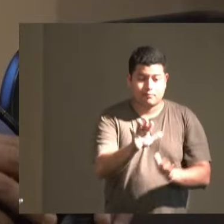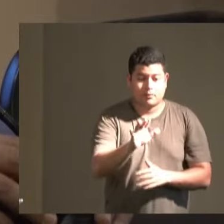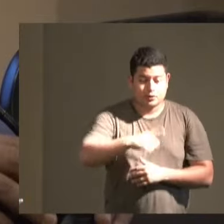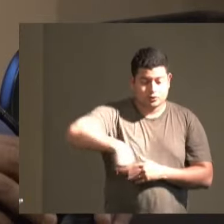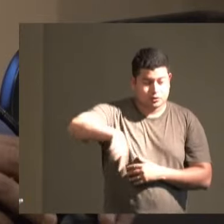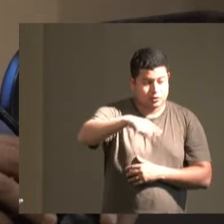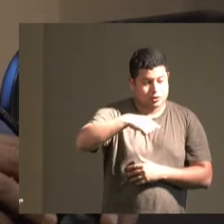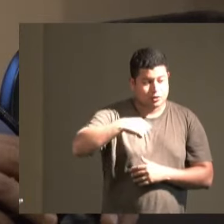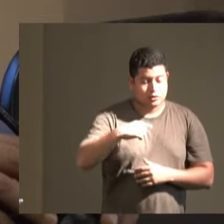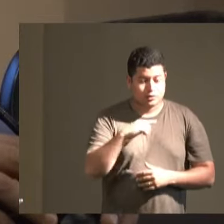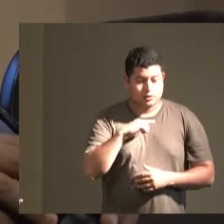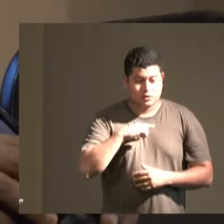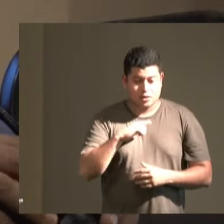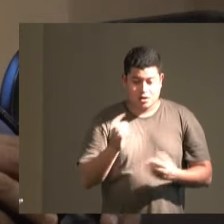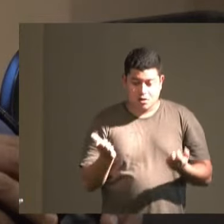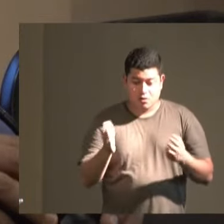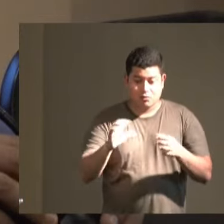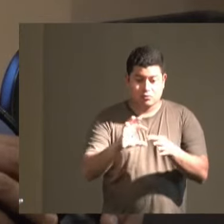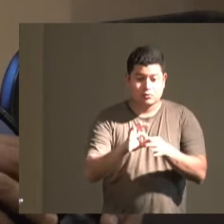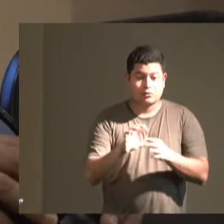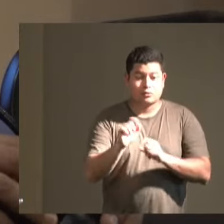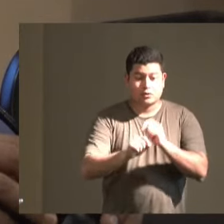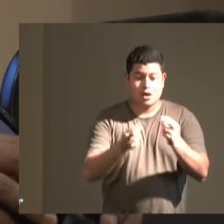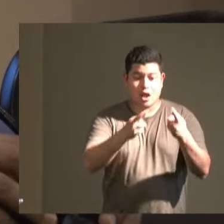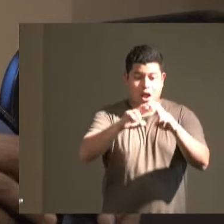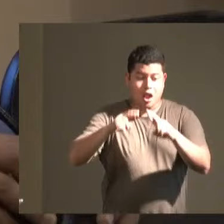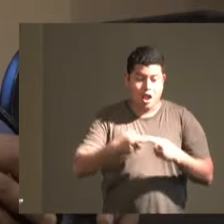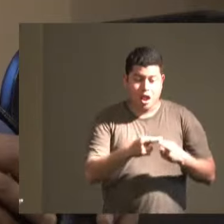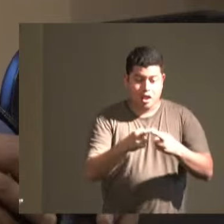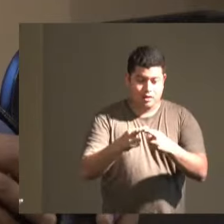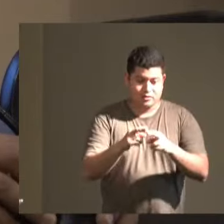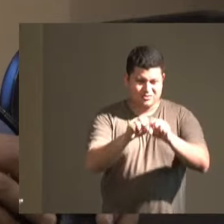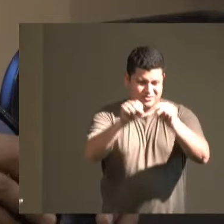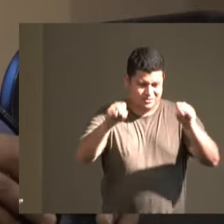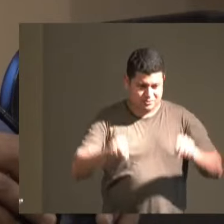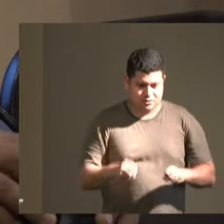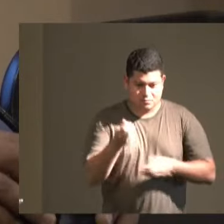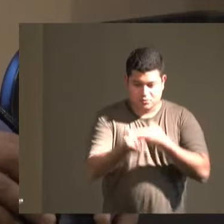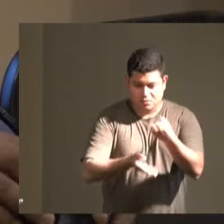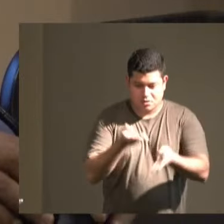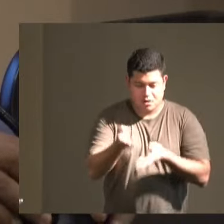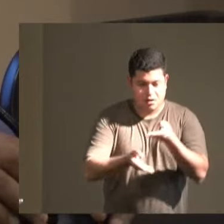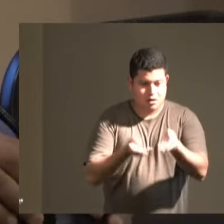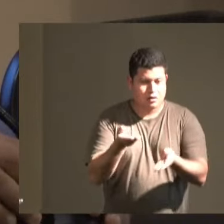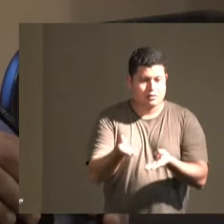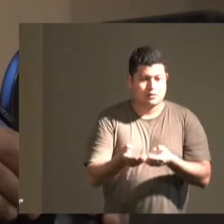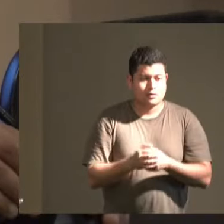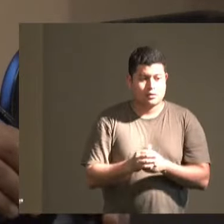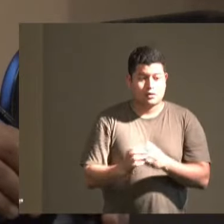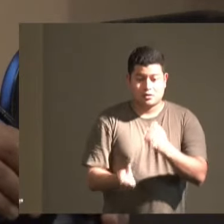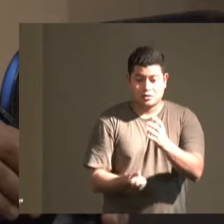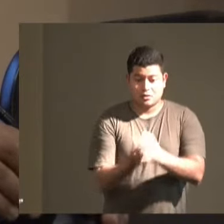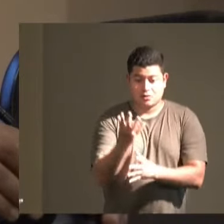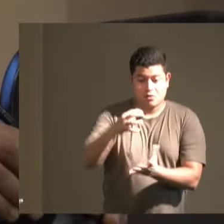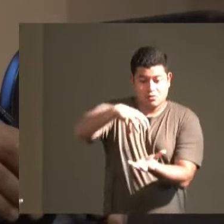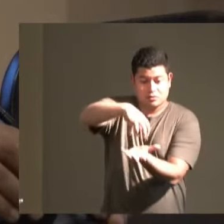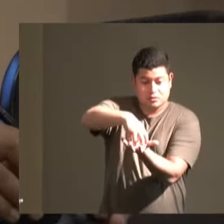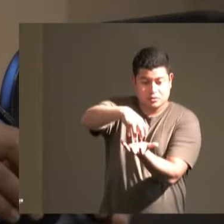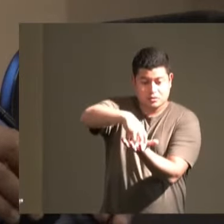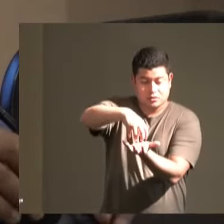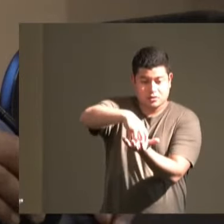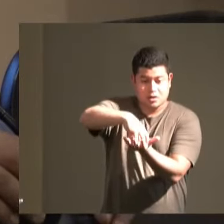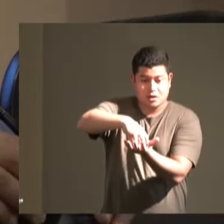grande legado do plano a rede de cuidados e atenção à saúde da pessoa com deficiência, que estabeleceu os centros especializados